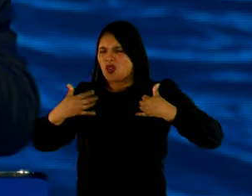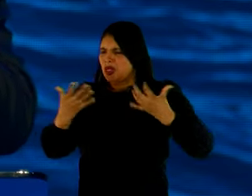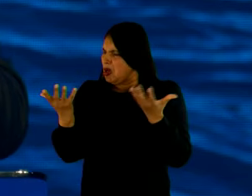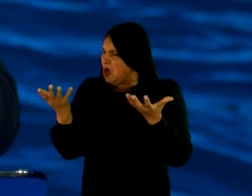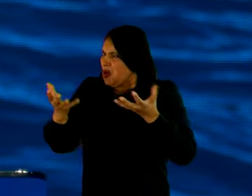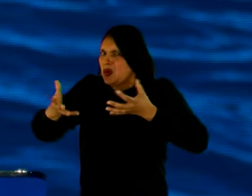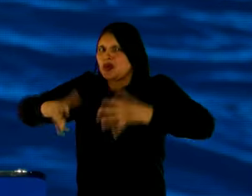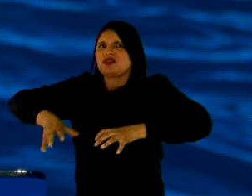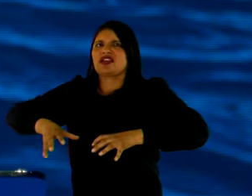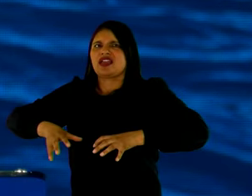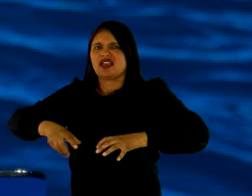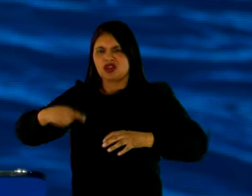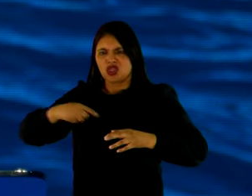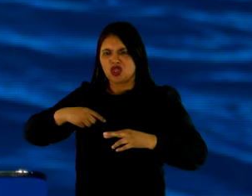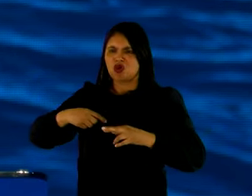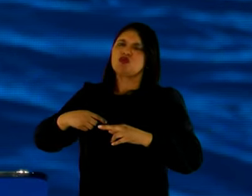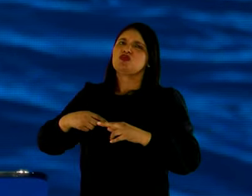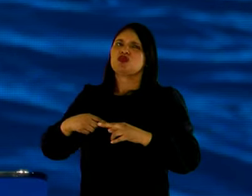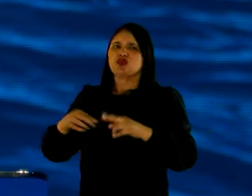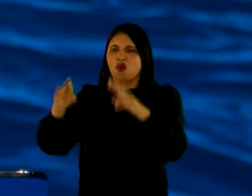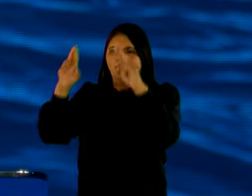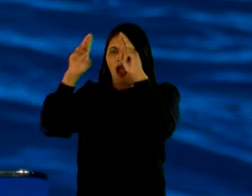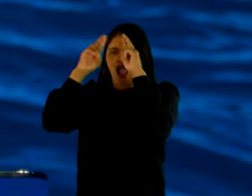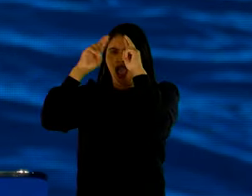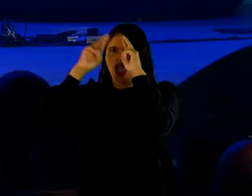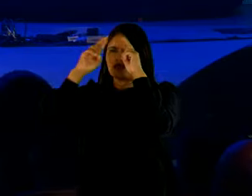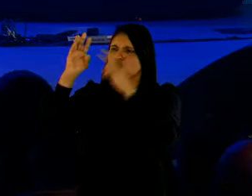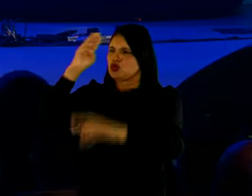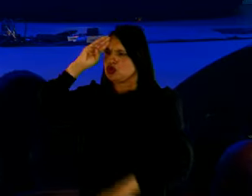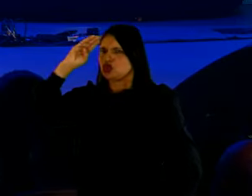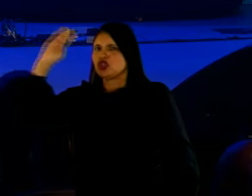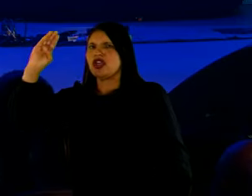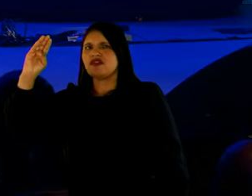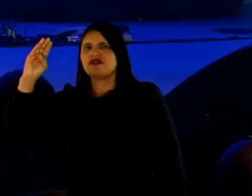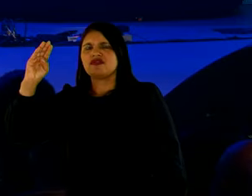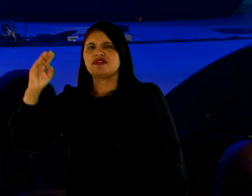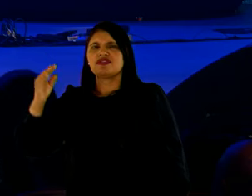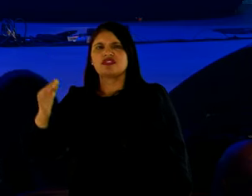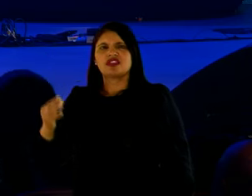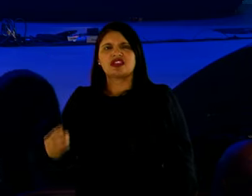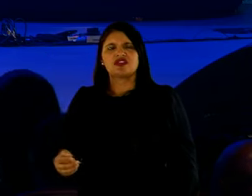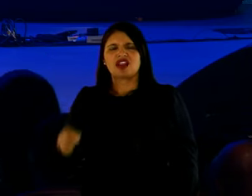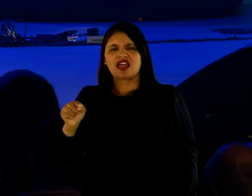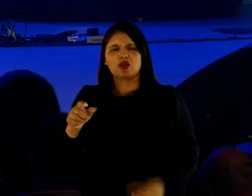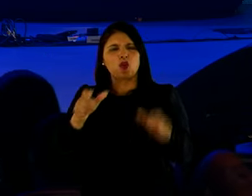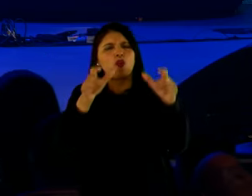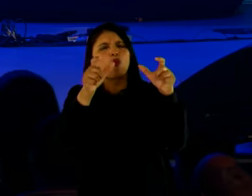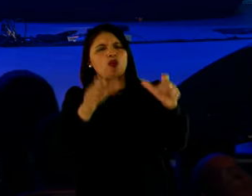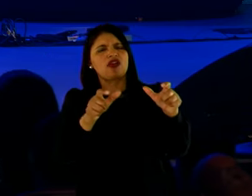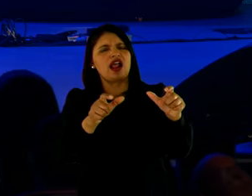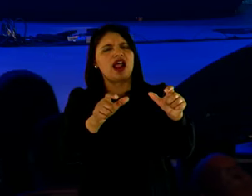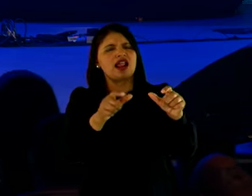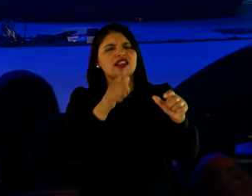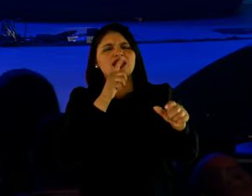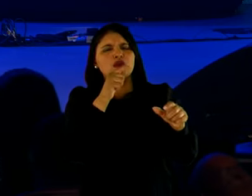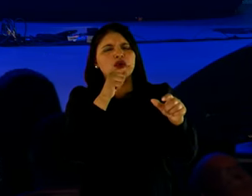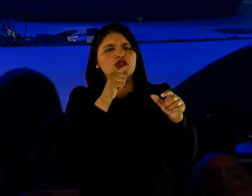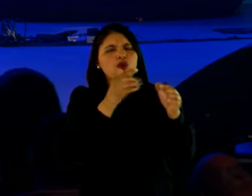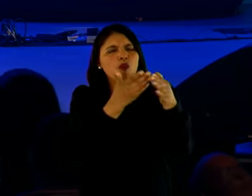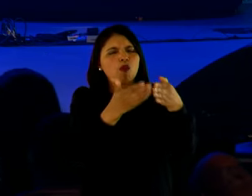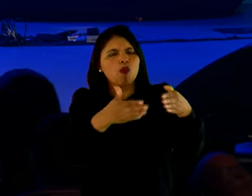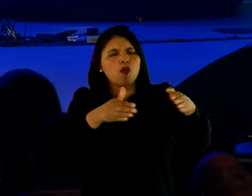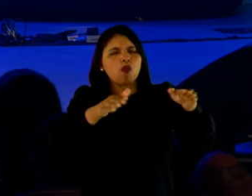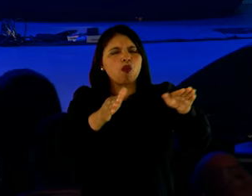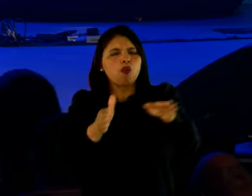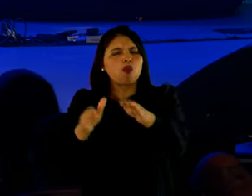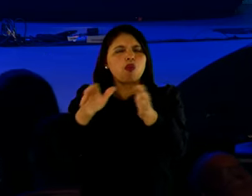Na minha terra tem dois rios lá que são limpinhos, o Abana e o Farpar, rios limpos. Como é